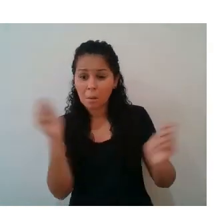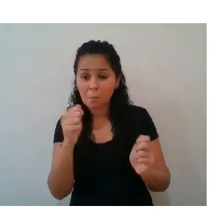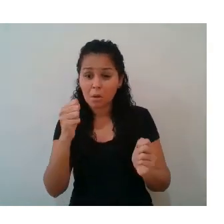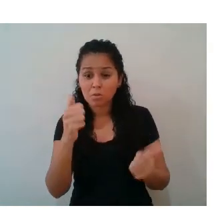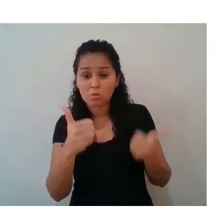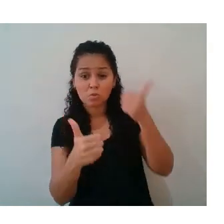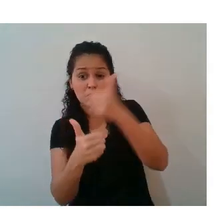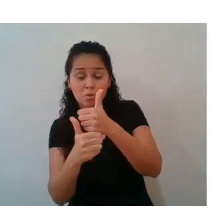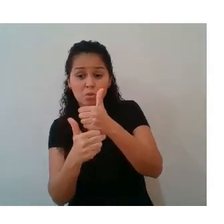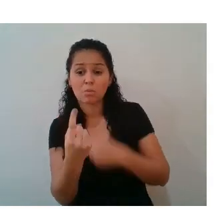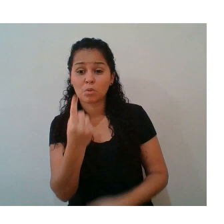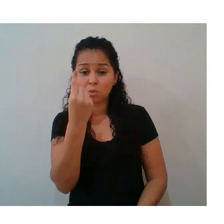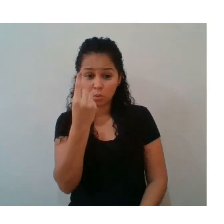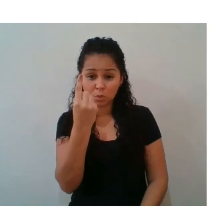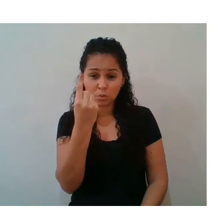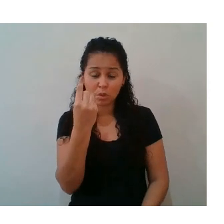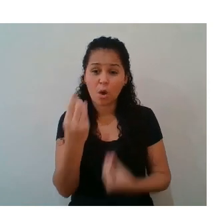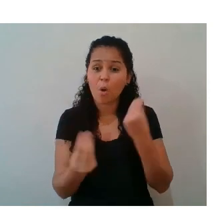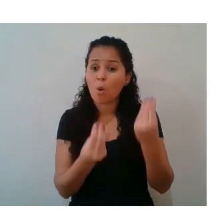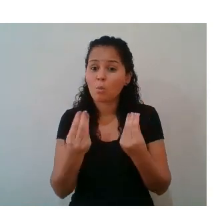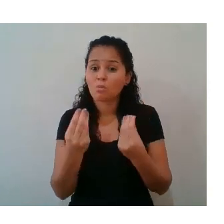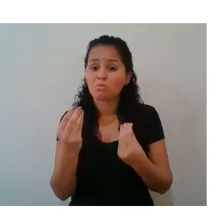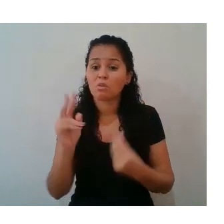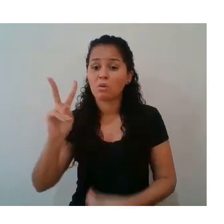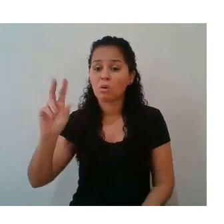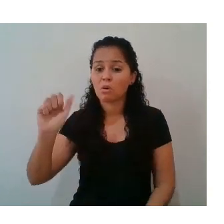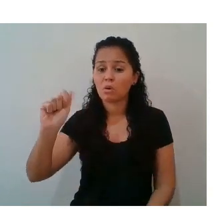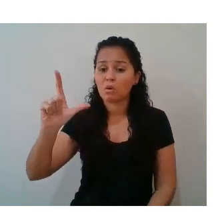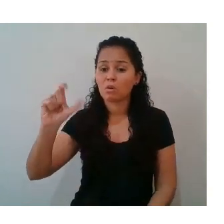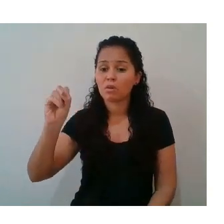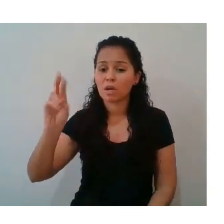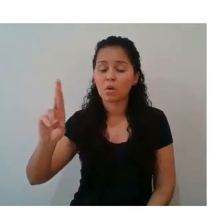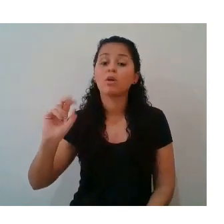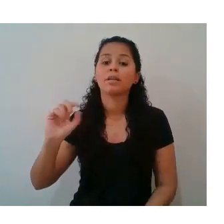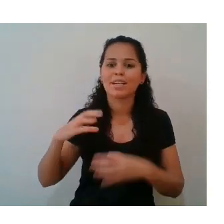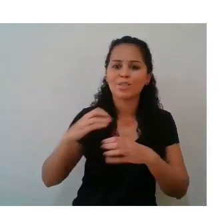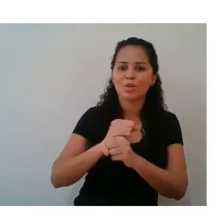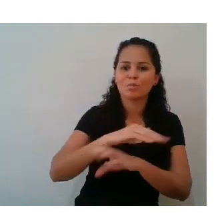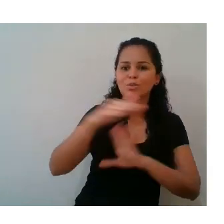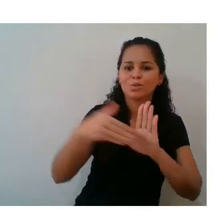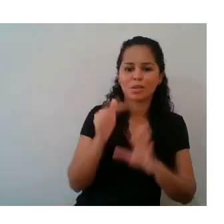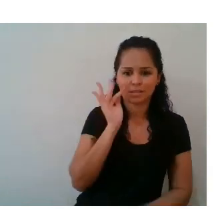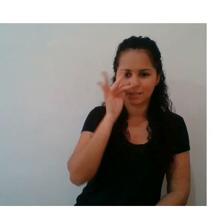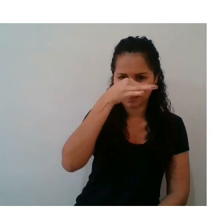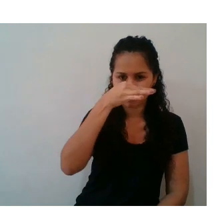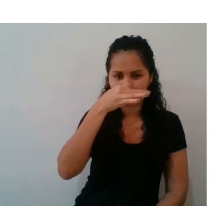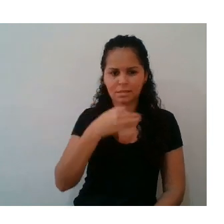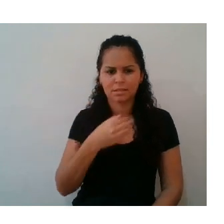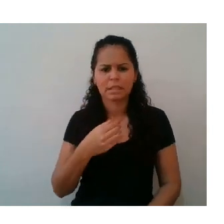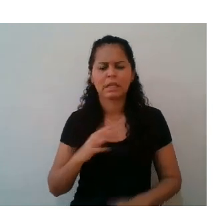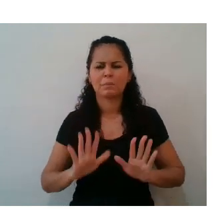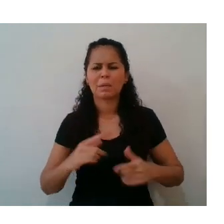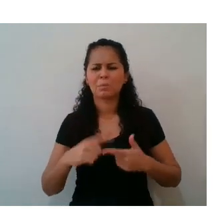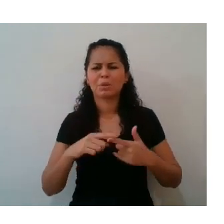uma única em seu lugar. Que valor teria essa única? Exatamente a soma de todas as outras resistências. Por que eu